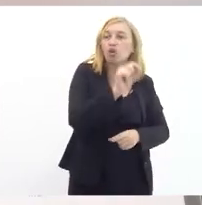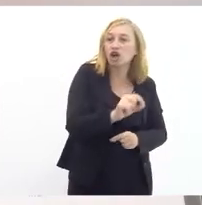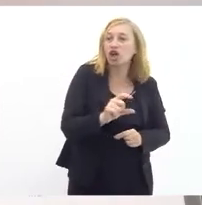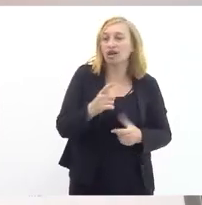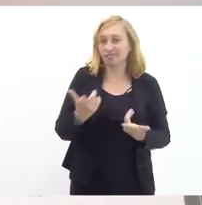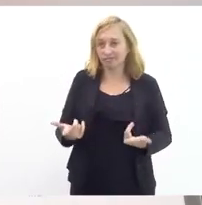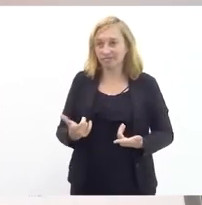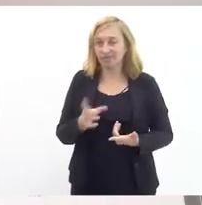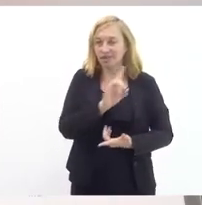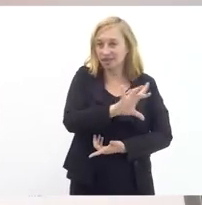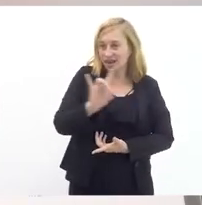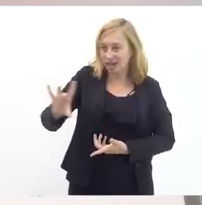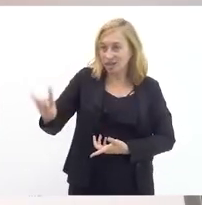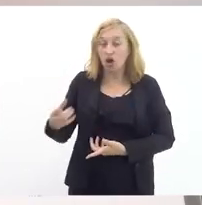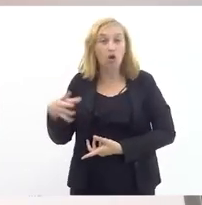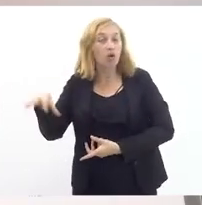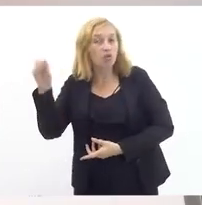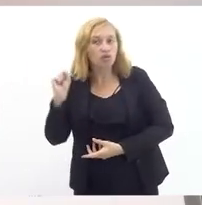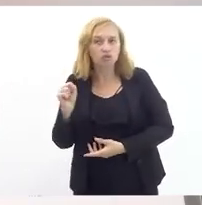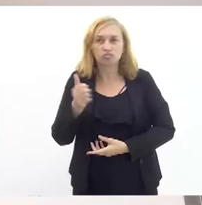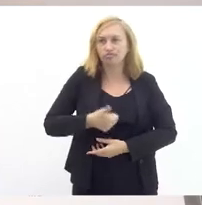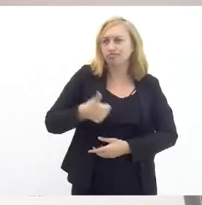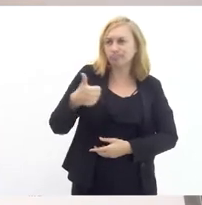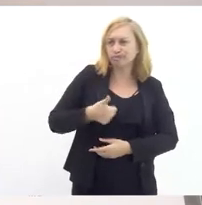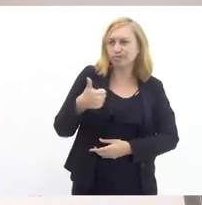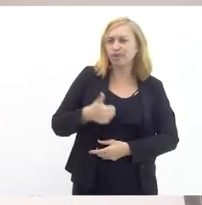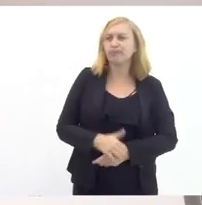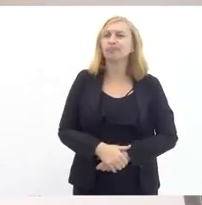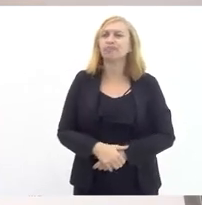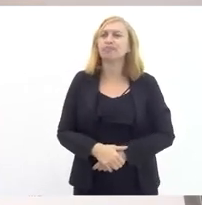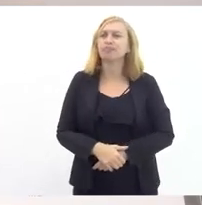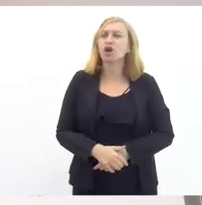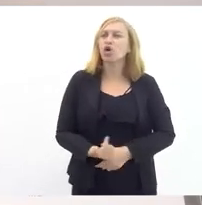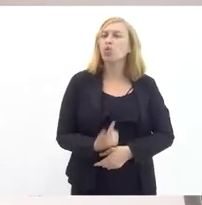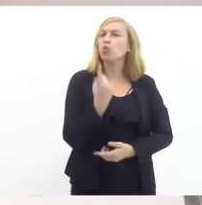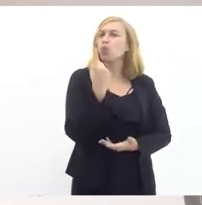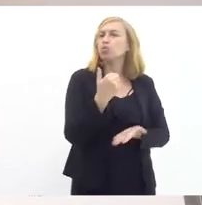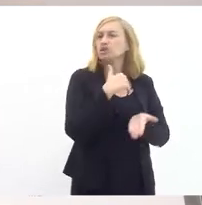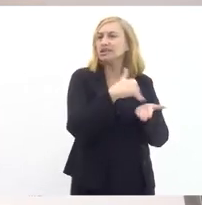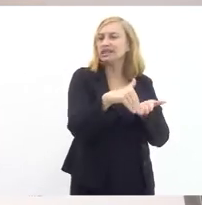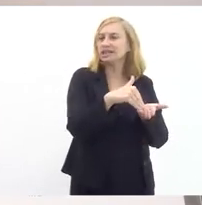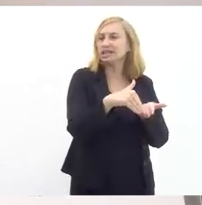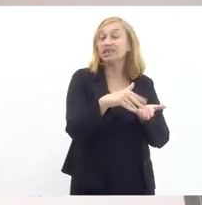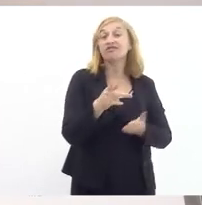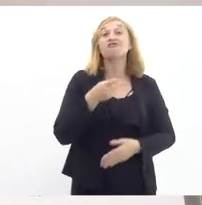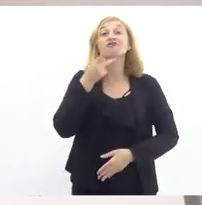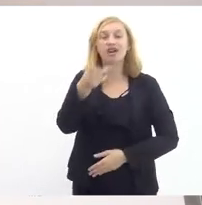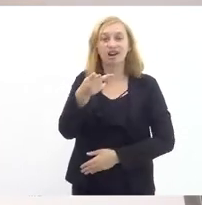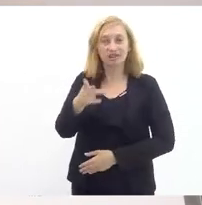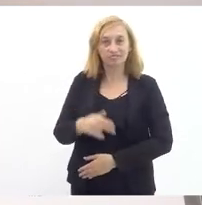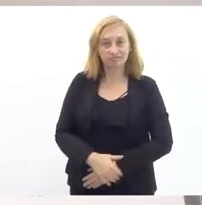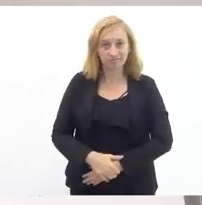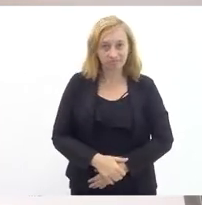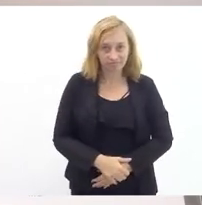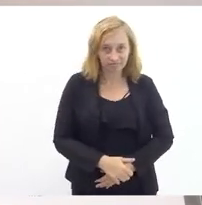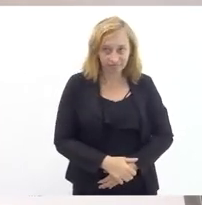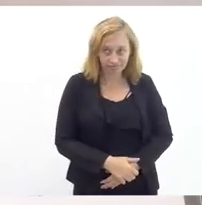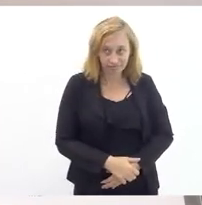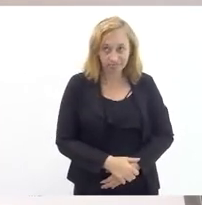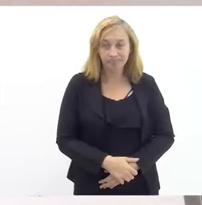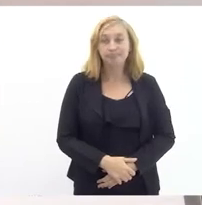Eu ouvi hoje, pela primeira vez, o secretário se posicionar.